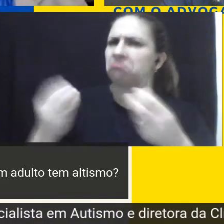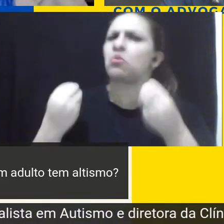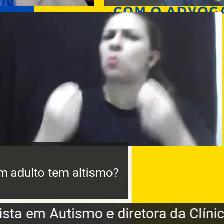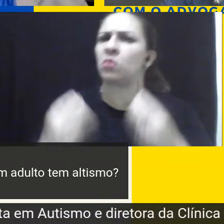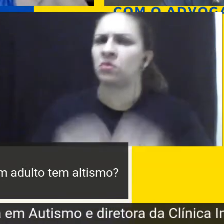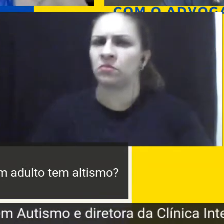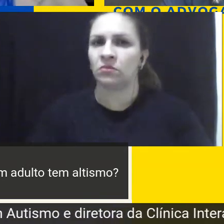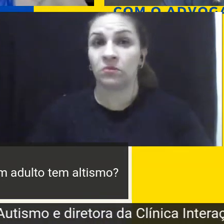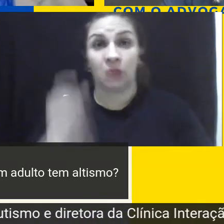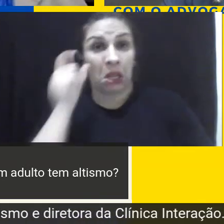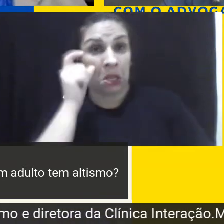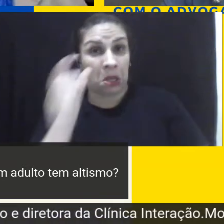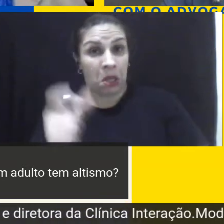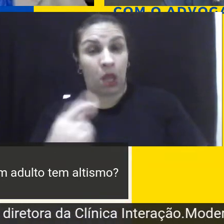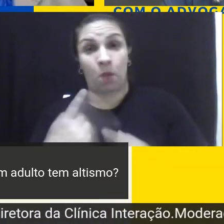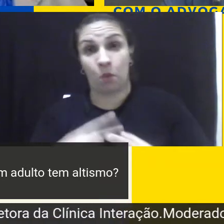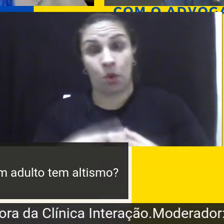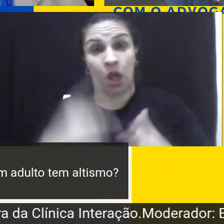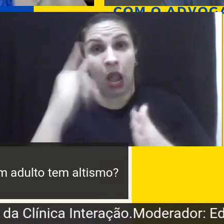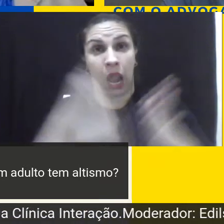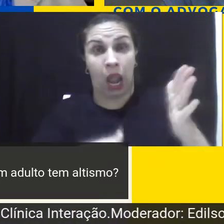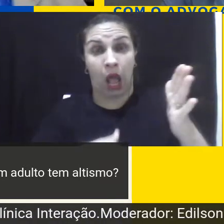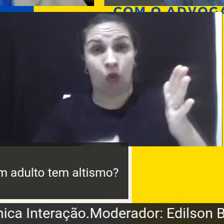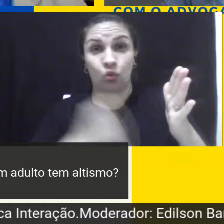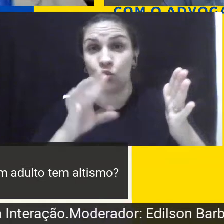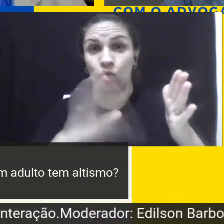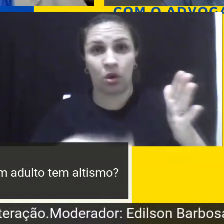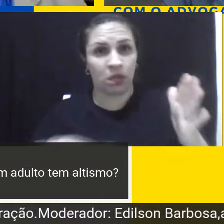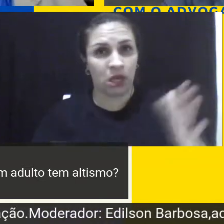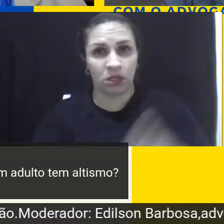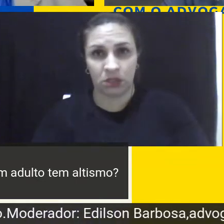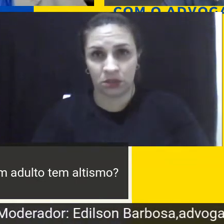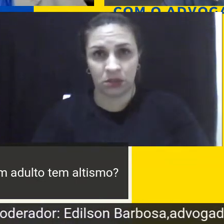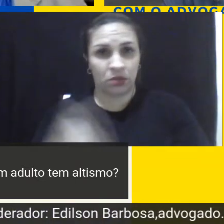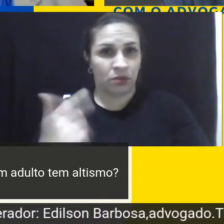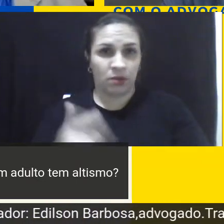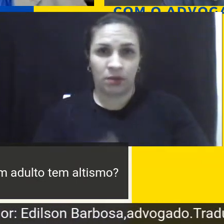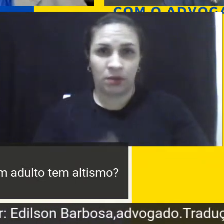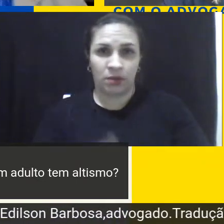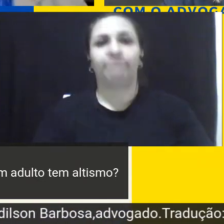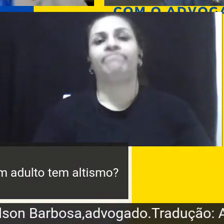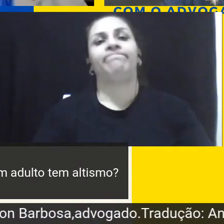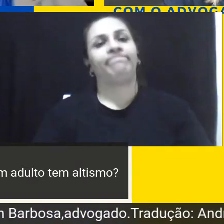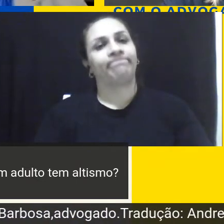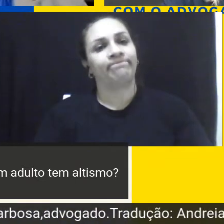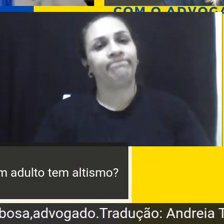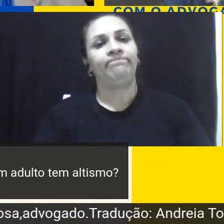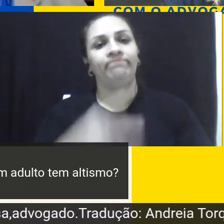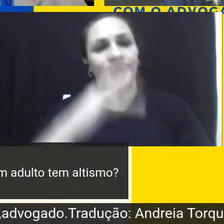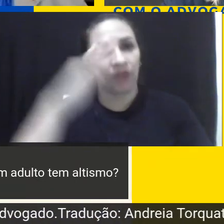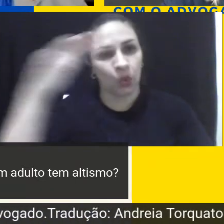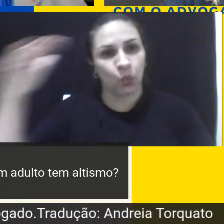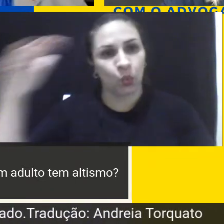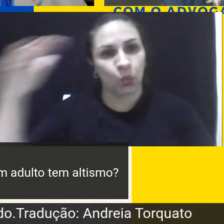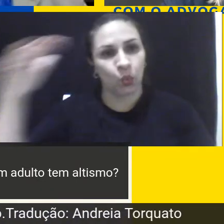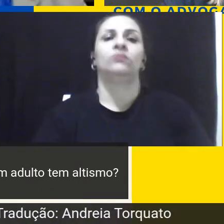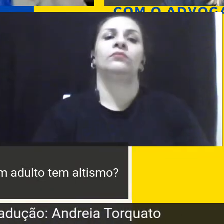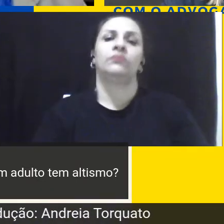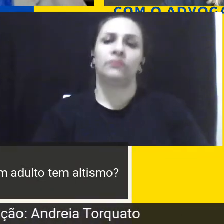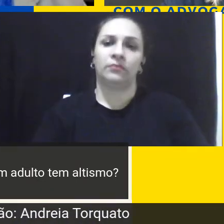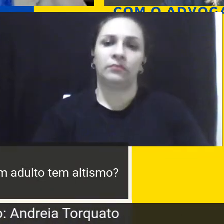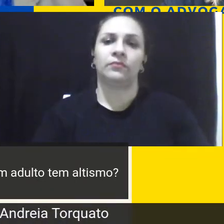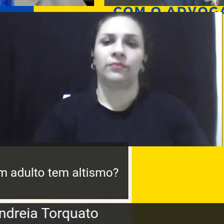pessoas acham que o laudo só quando criança. Tem Então, várias pessoas que são laudados quando adultos, né? Não é,